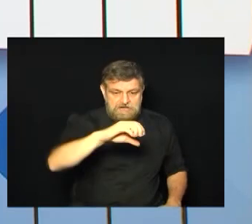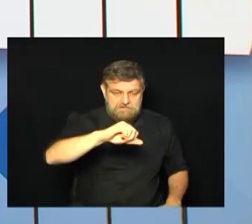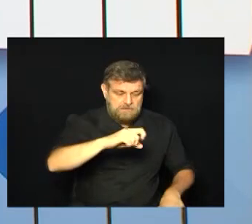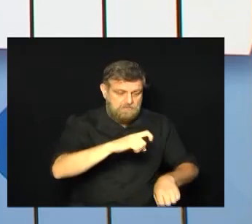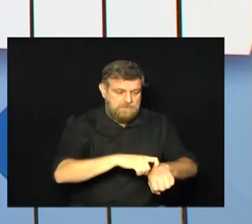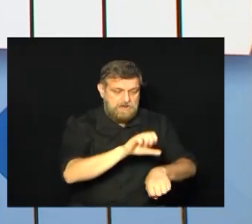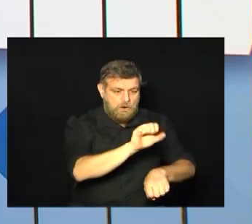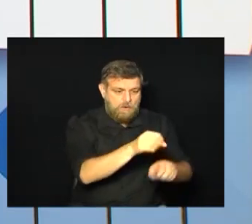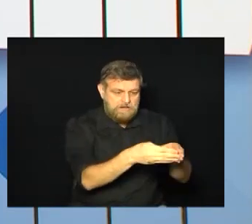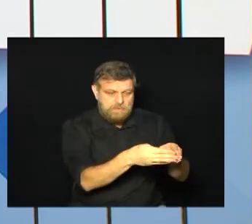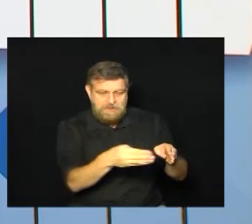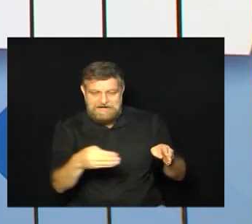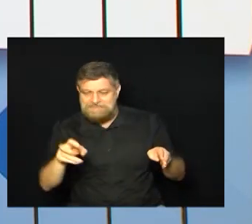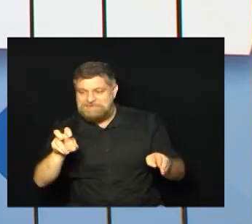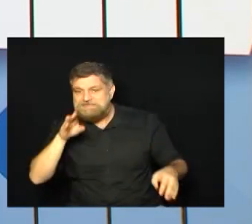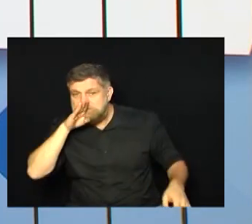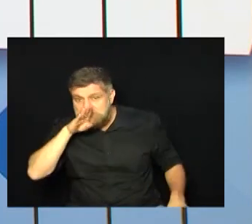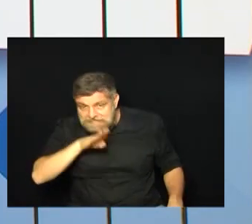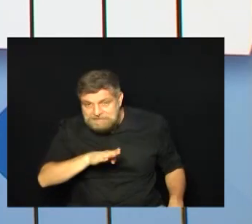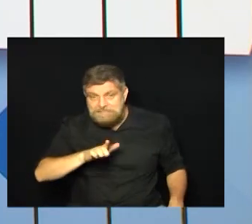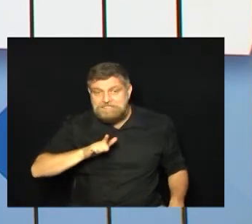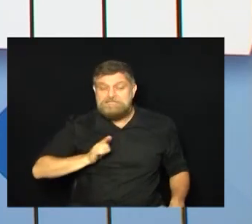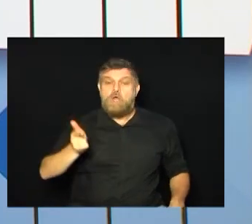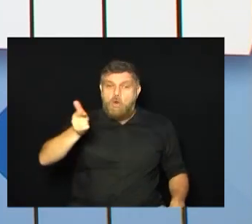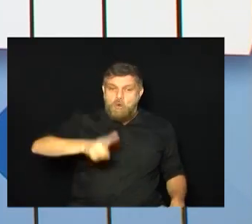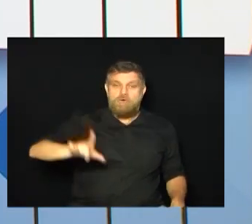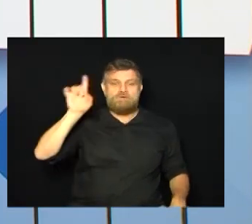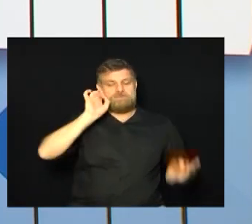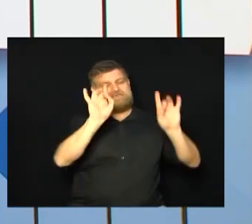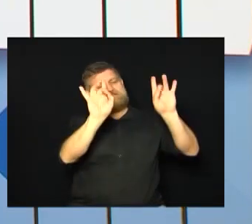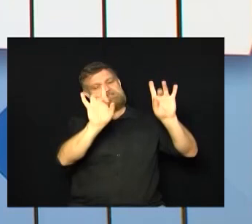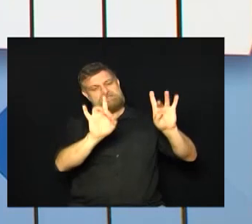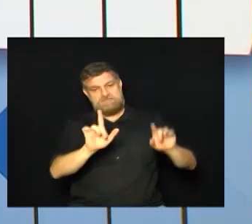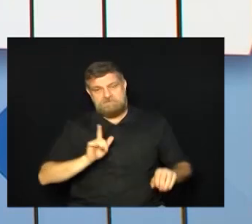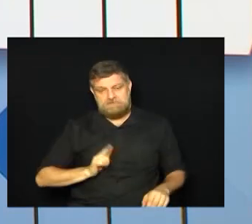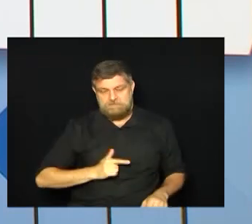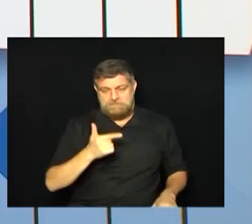às 5 horas da tarde, nós temos um novo dia D com